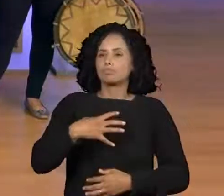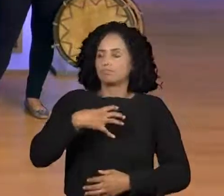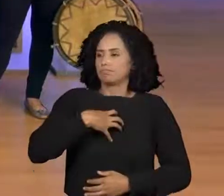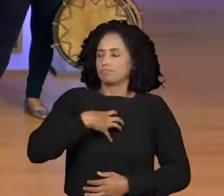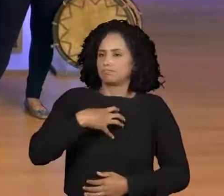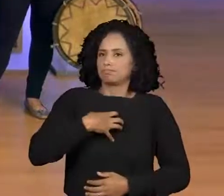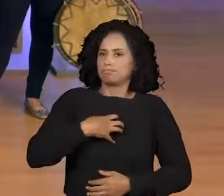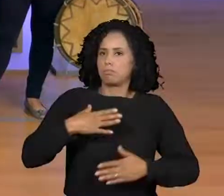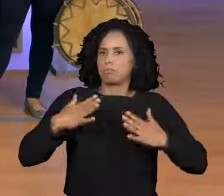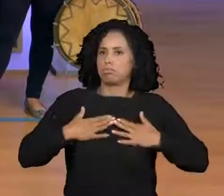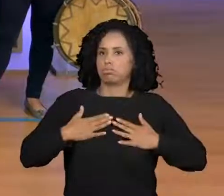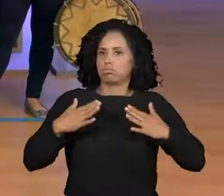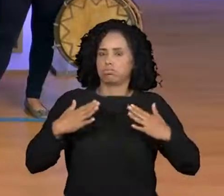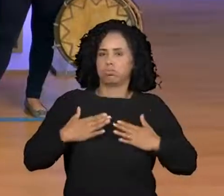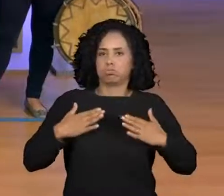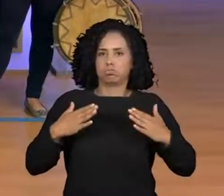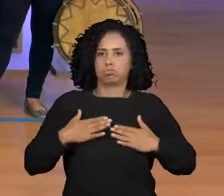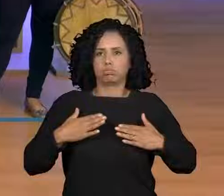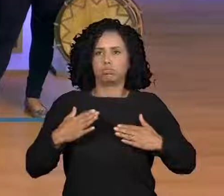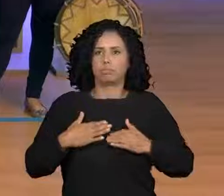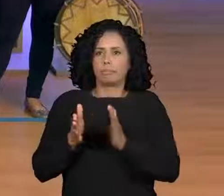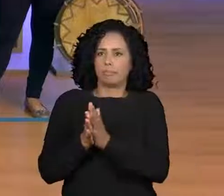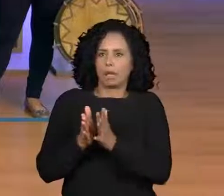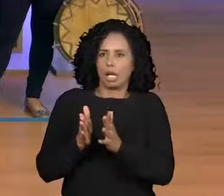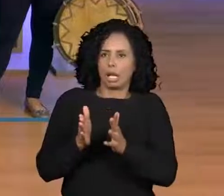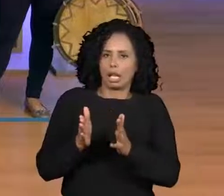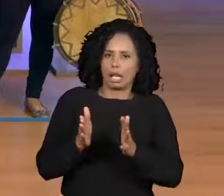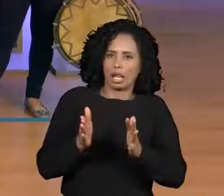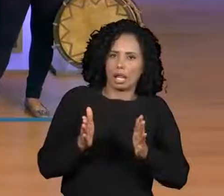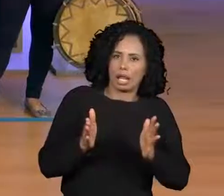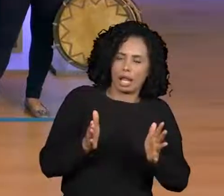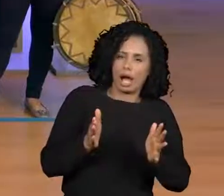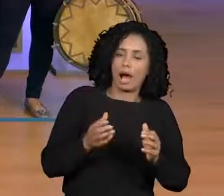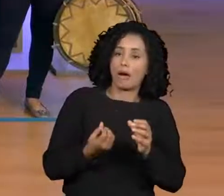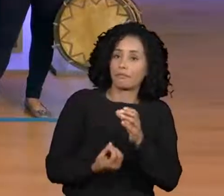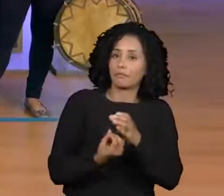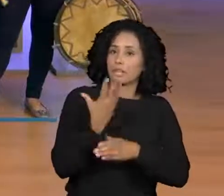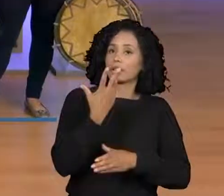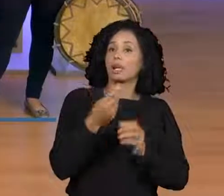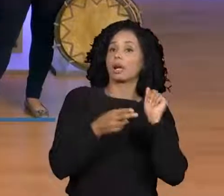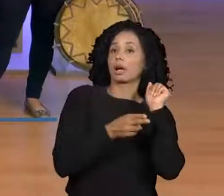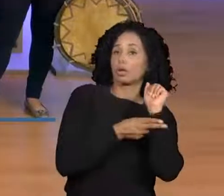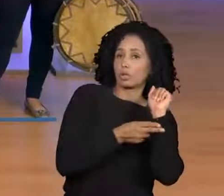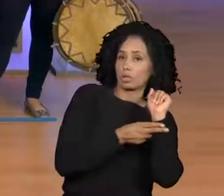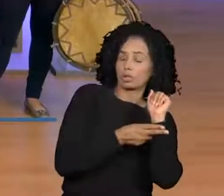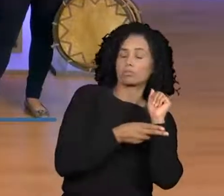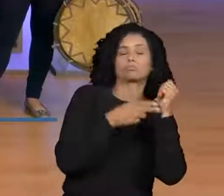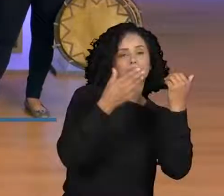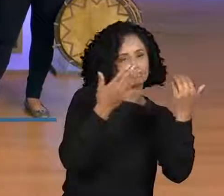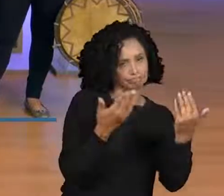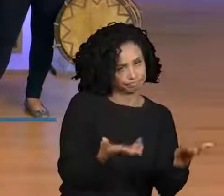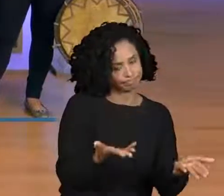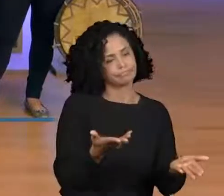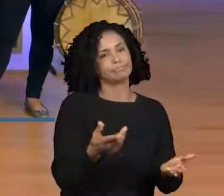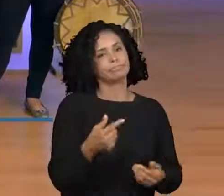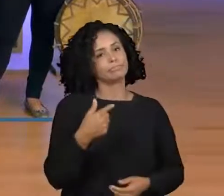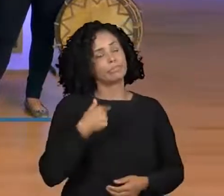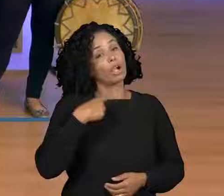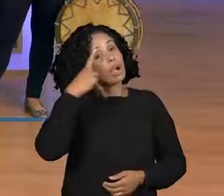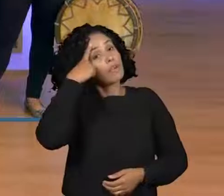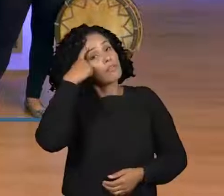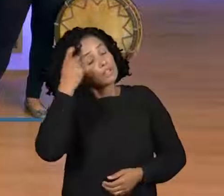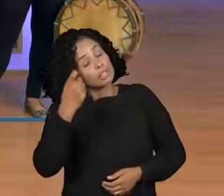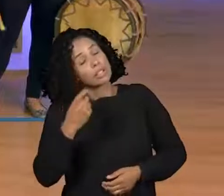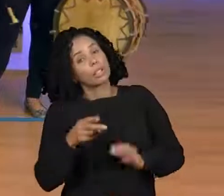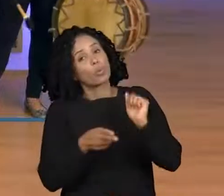ritmo. Isso, para criar um ritmo. Aí você fez uma marcação que eu fiz o ritmo de samba. Mas você poderia ter